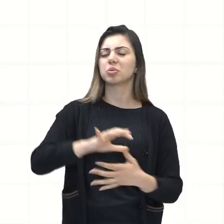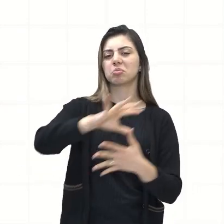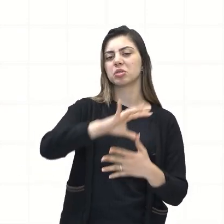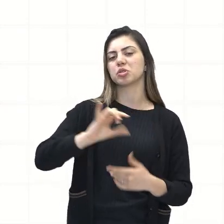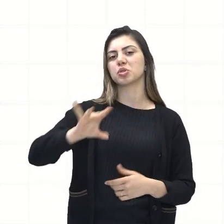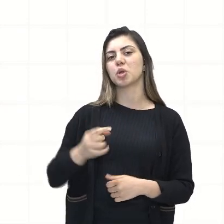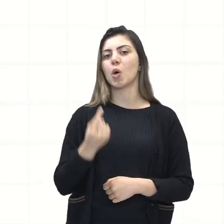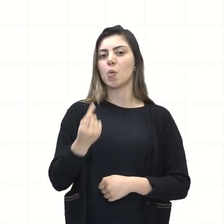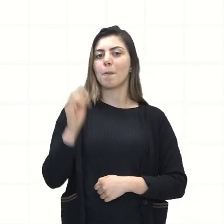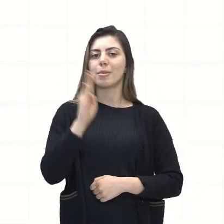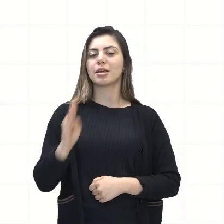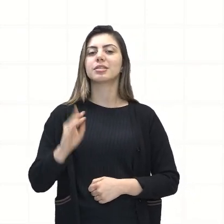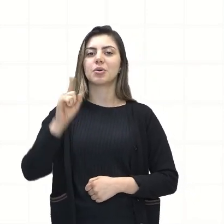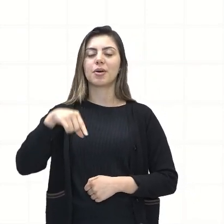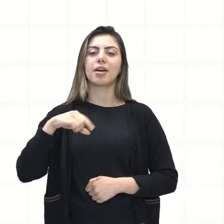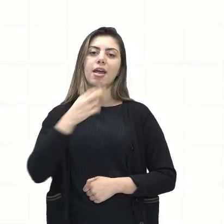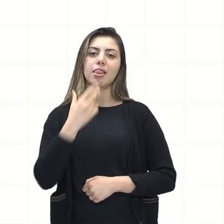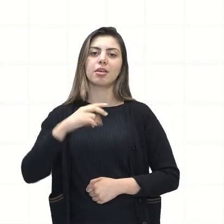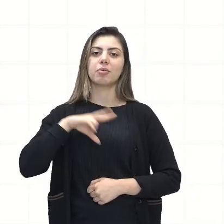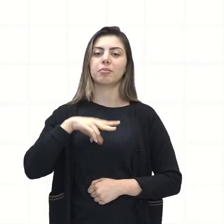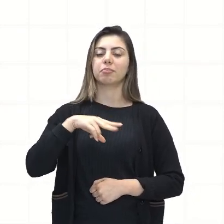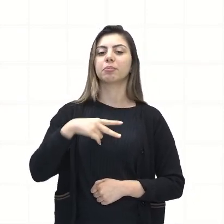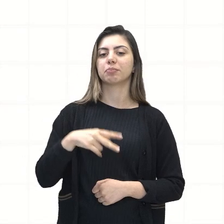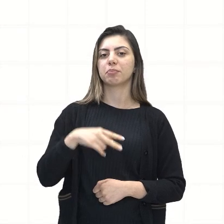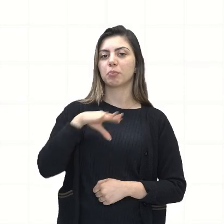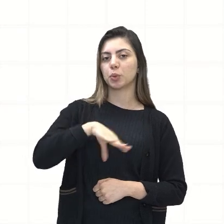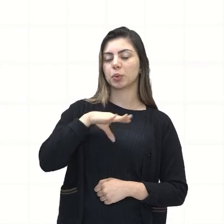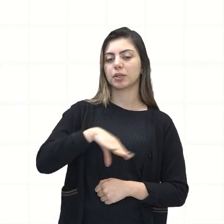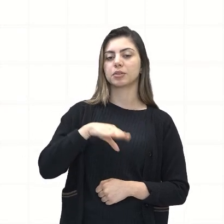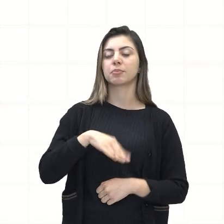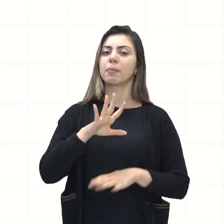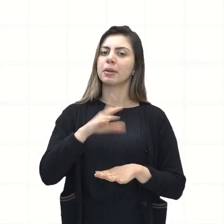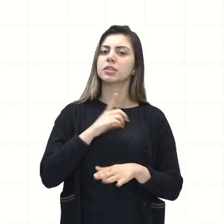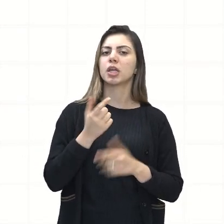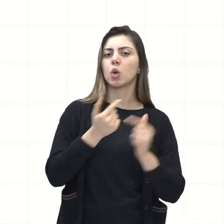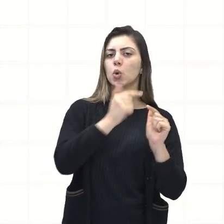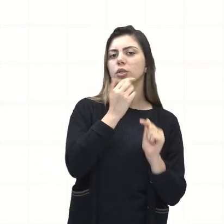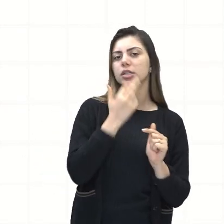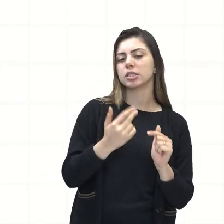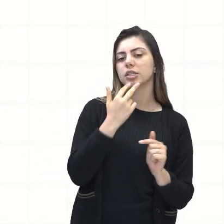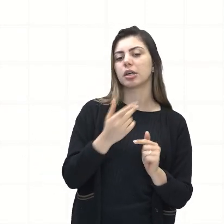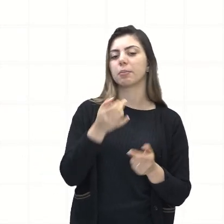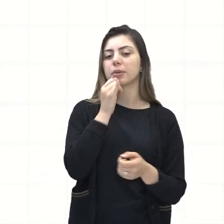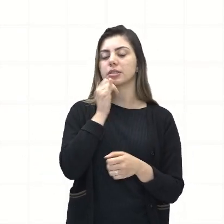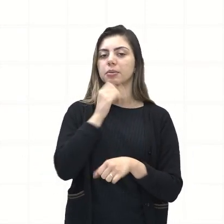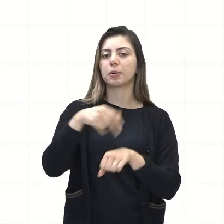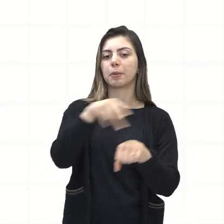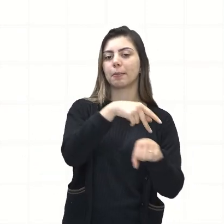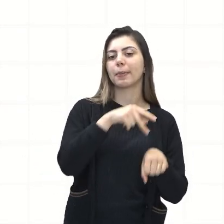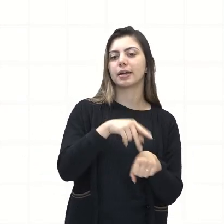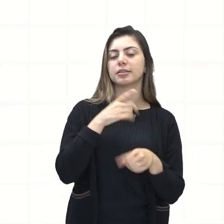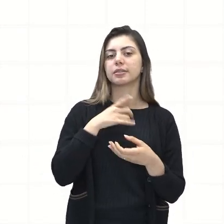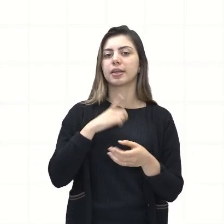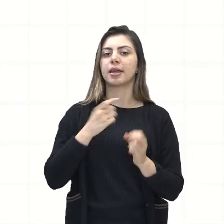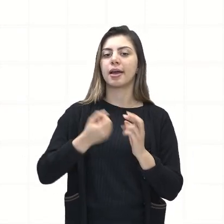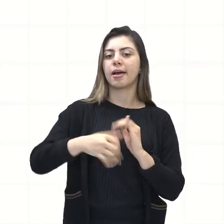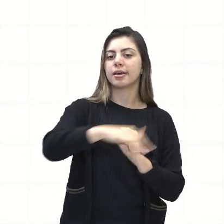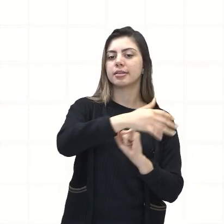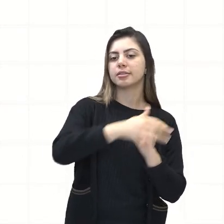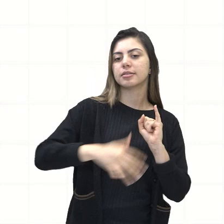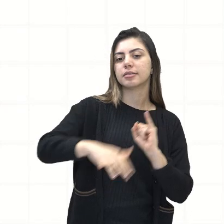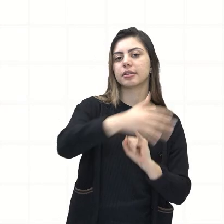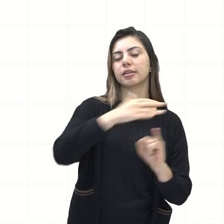E aí, em cinza, a gente tem outros idiomas, como, por exemplo, falados aqui pelos países aqui que compõem as ilhas caribenhas, aqui na